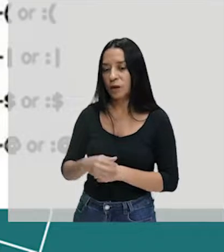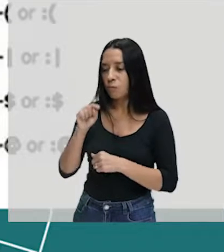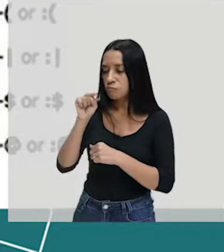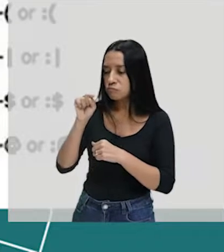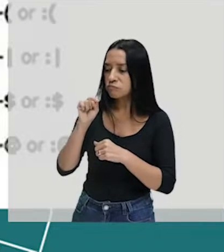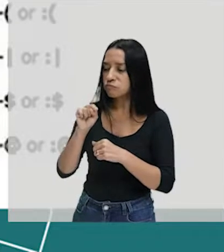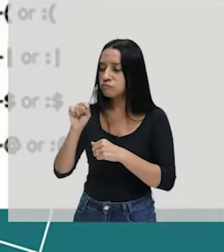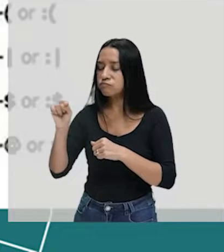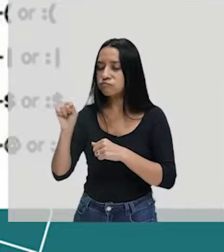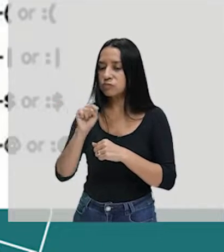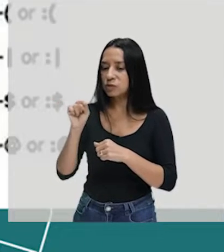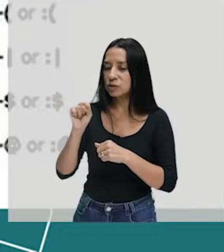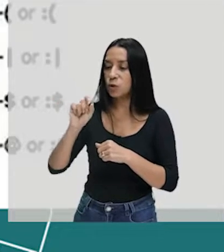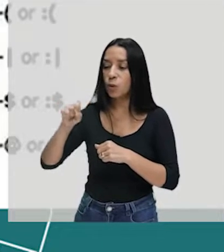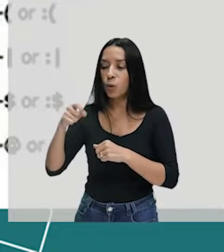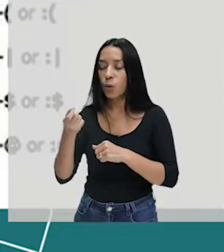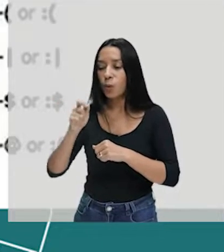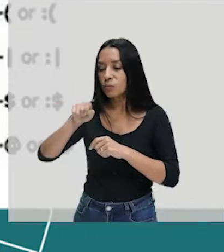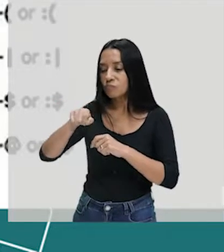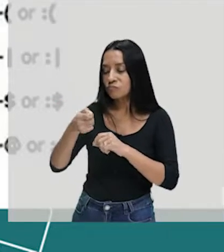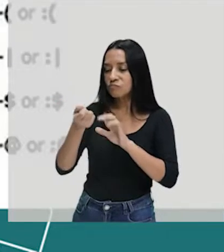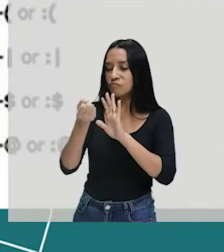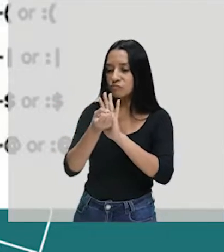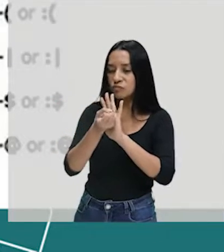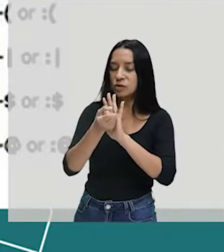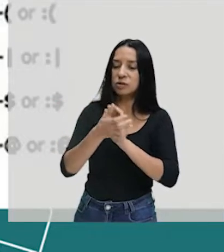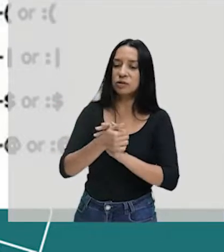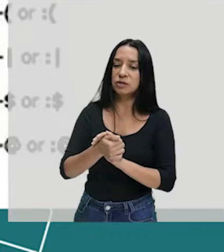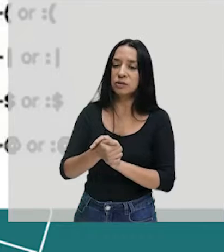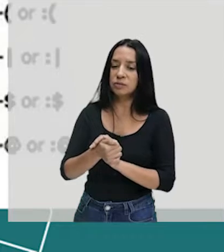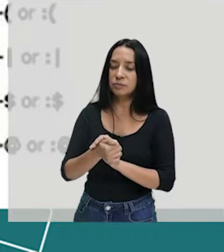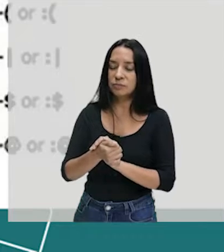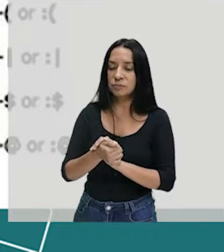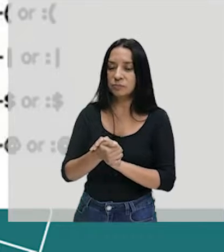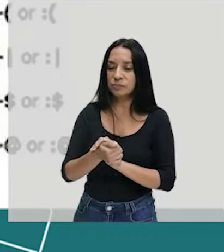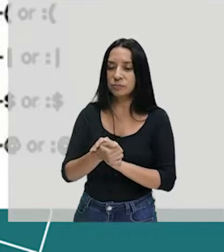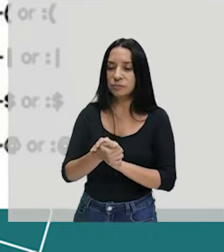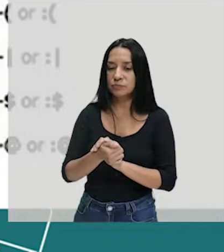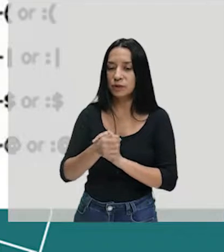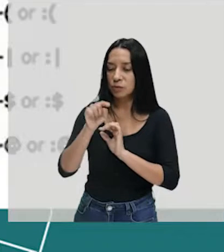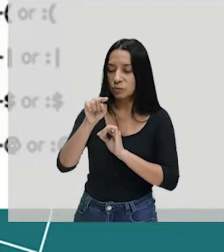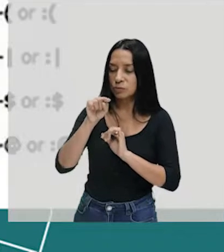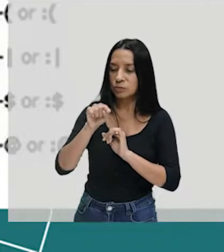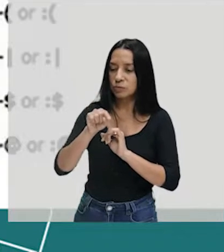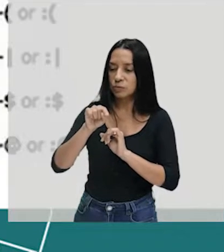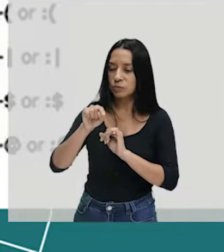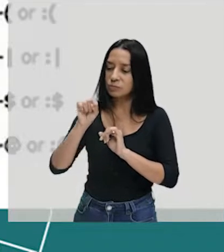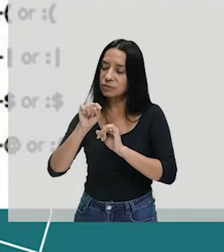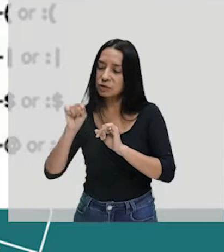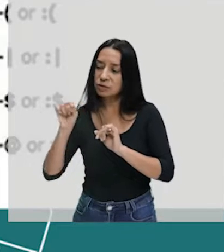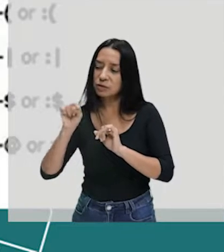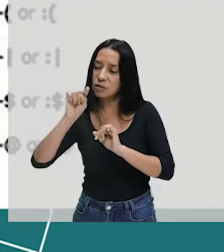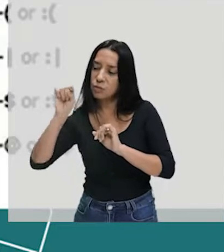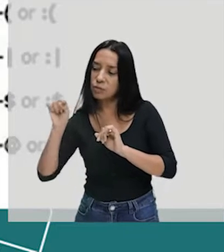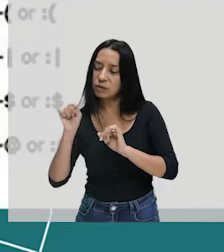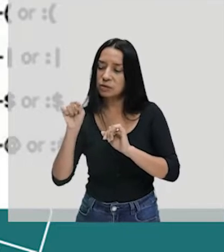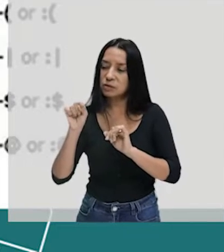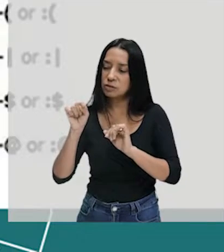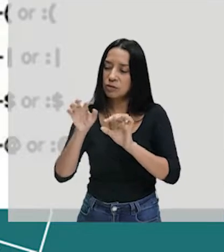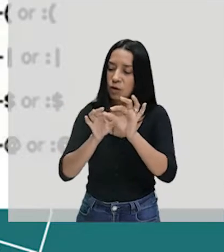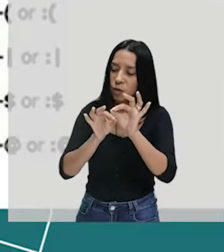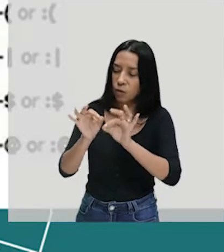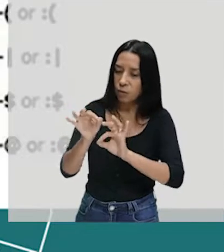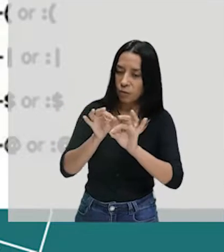as pontuações ou os sinais tá então por exemplo: tracinho parênteses aí você vai